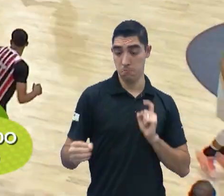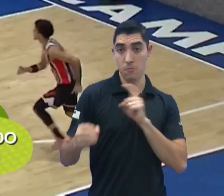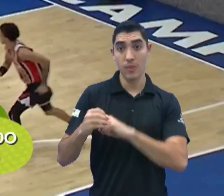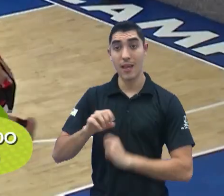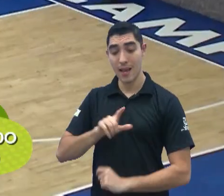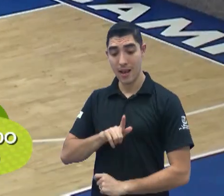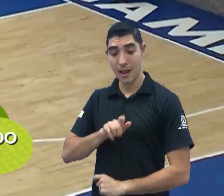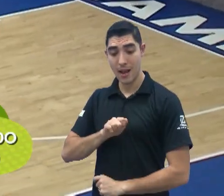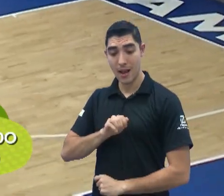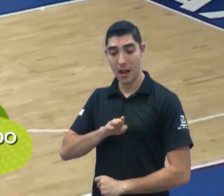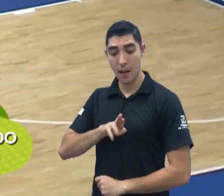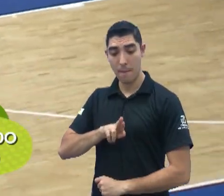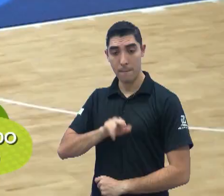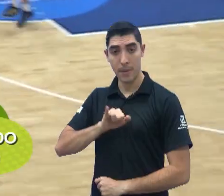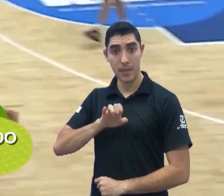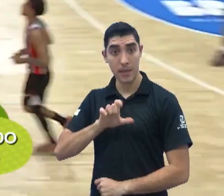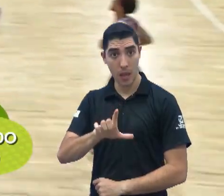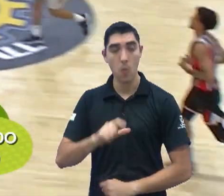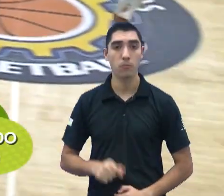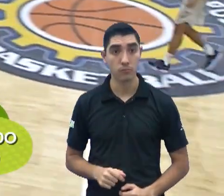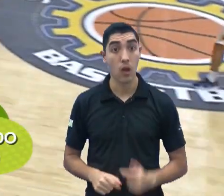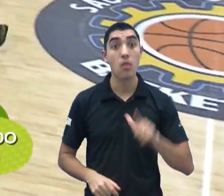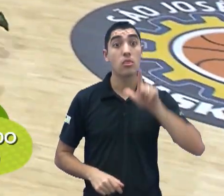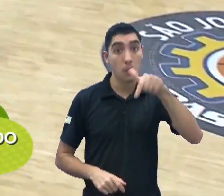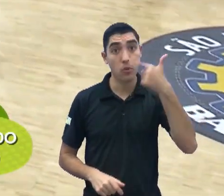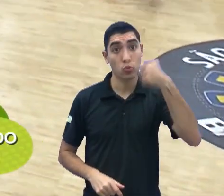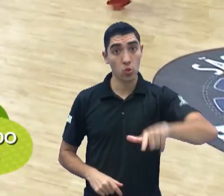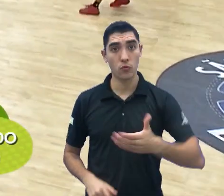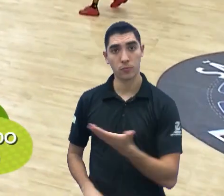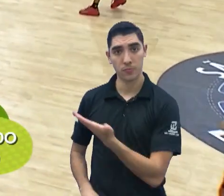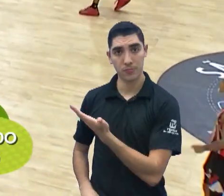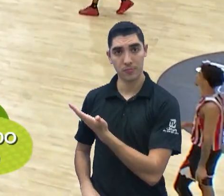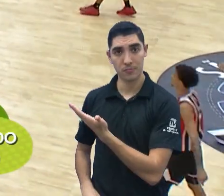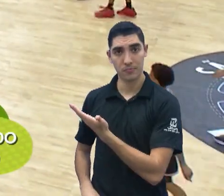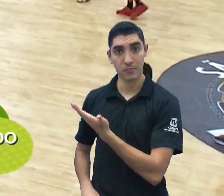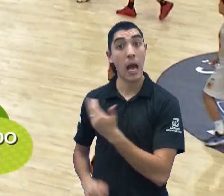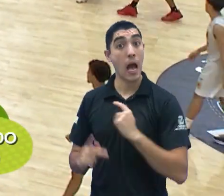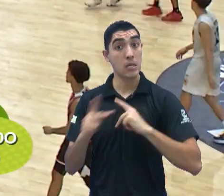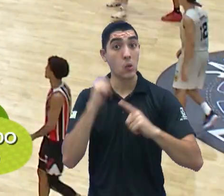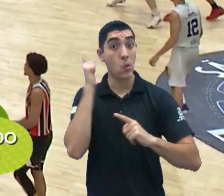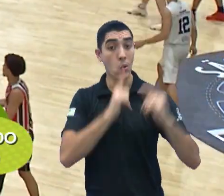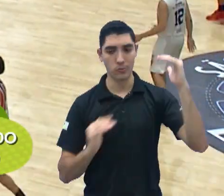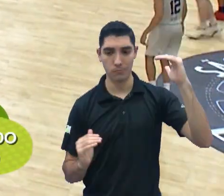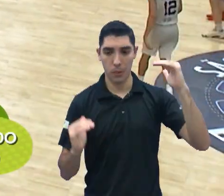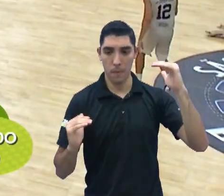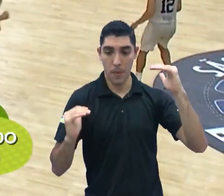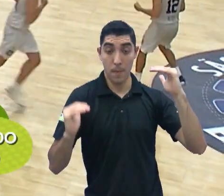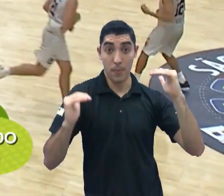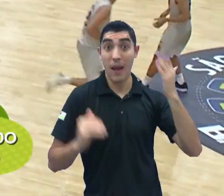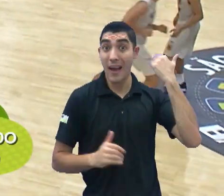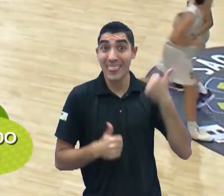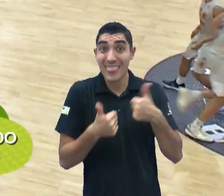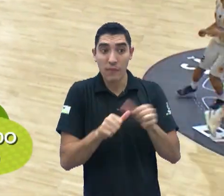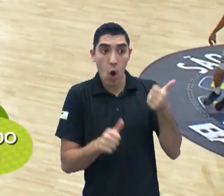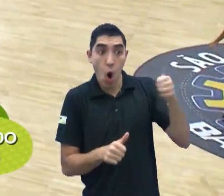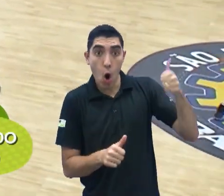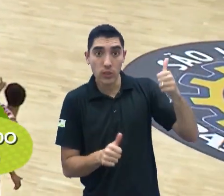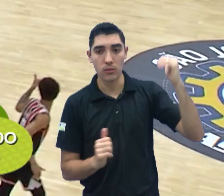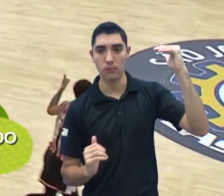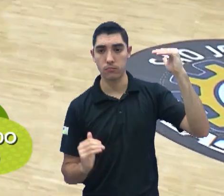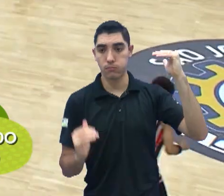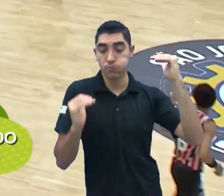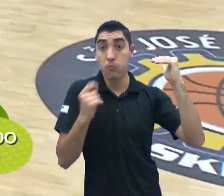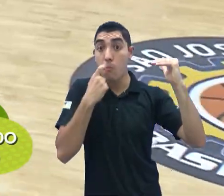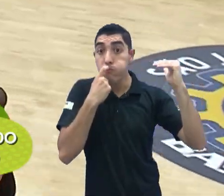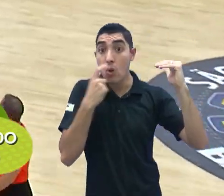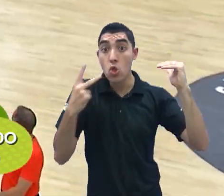jogo. No contra-ataque, mais 2 para ele. O São José acordou e a vantagem tricolor, que chegou a 11, caiu para apenas 2